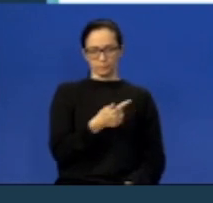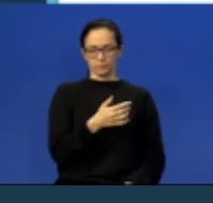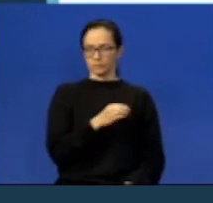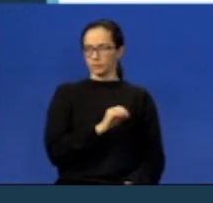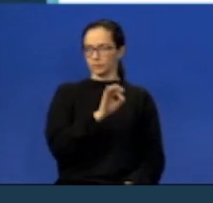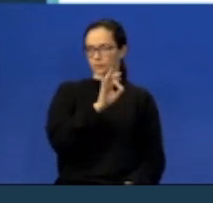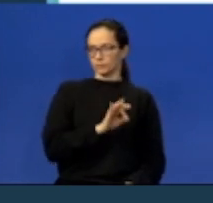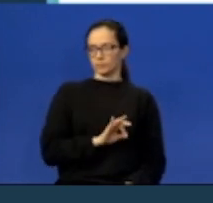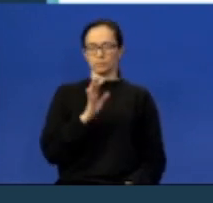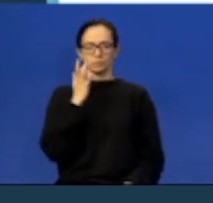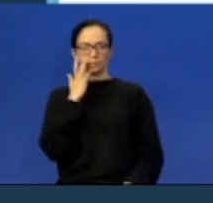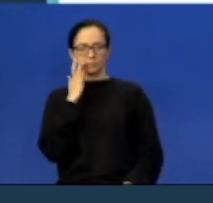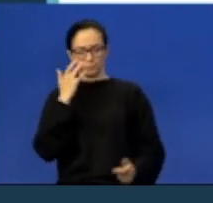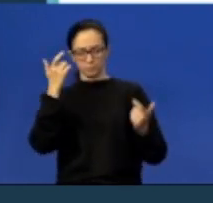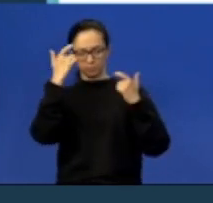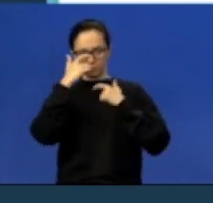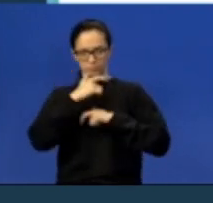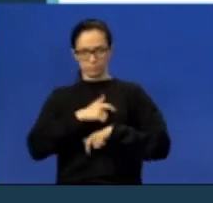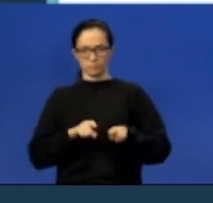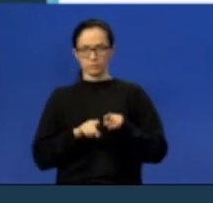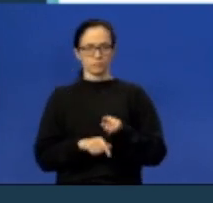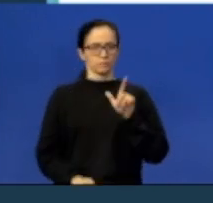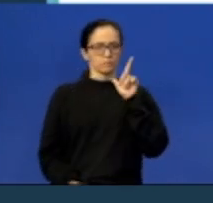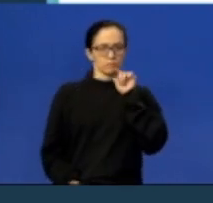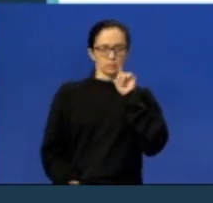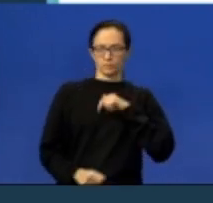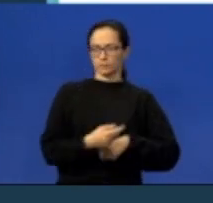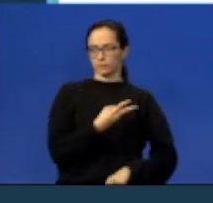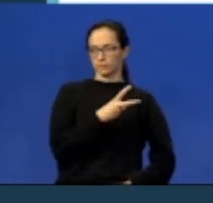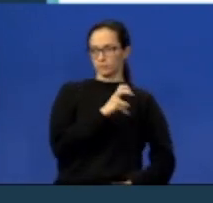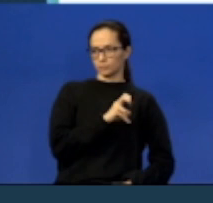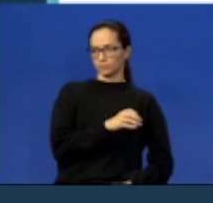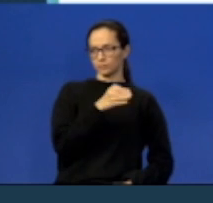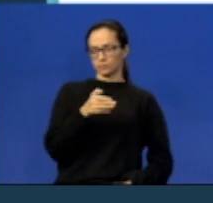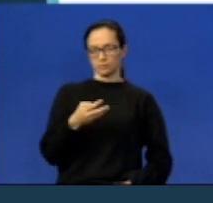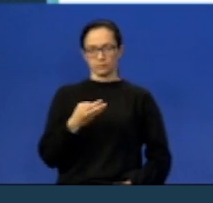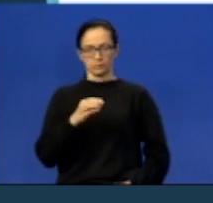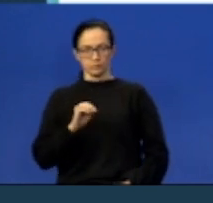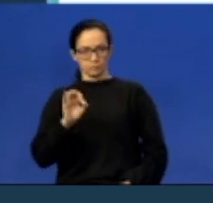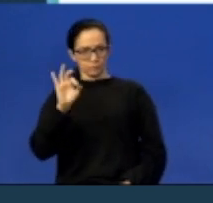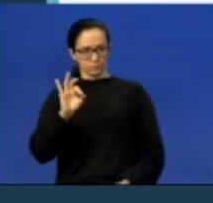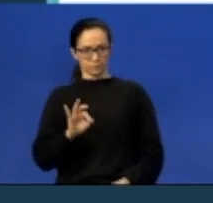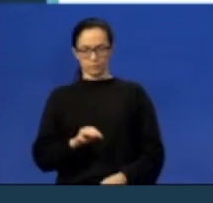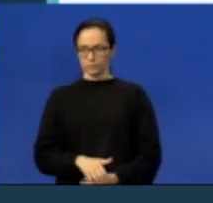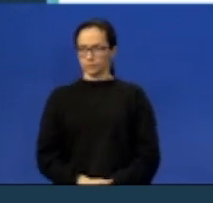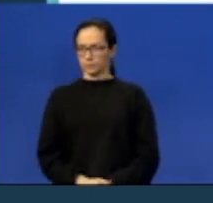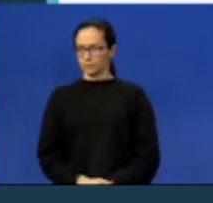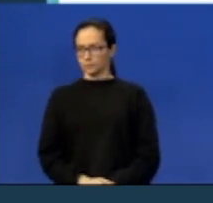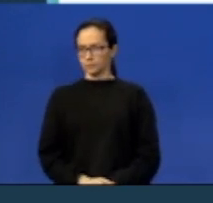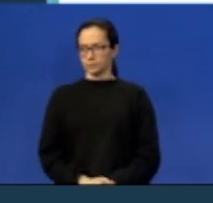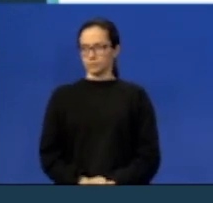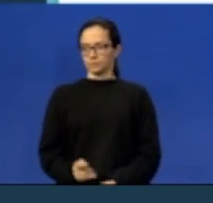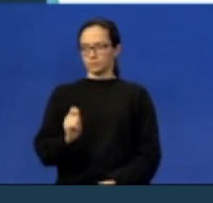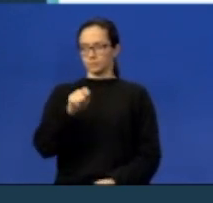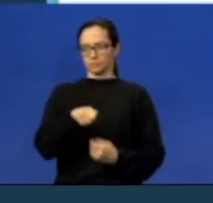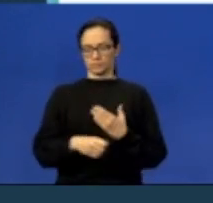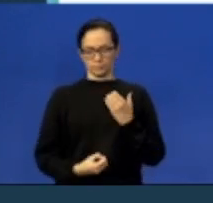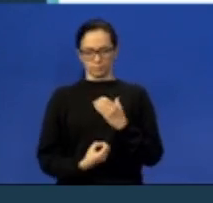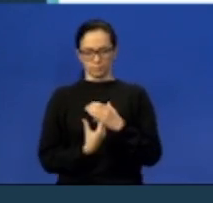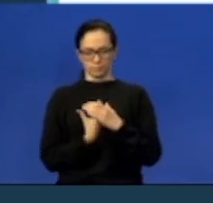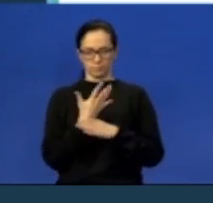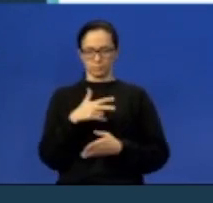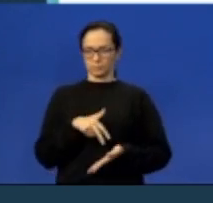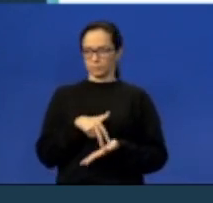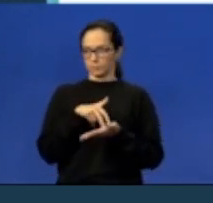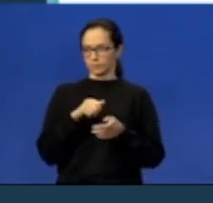tecido ósseo, e a água em torno de 25% a 30%. Essa matriz óssea, ela é formada, na